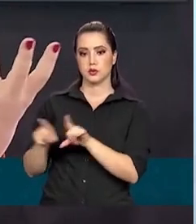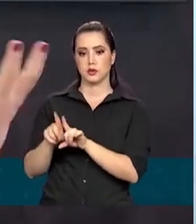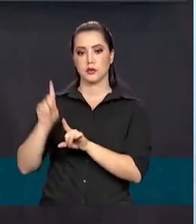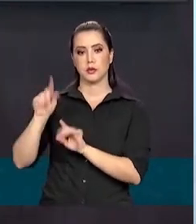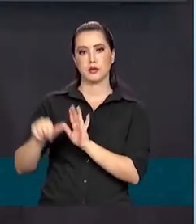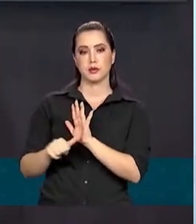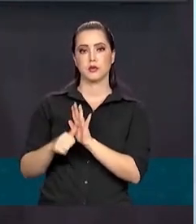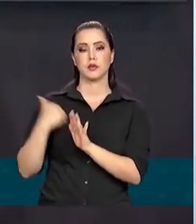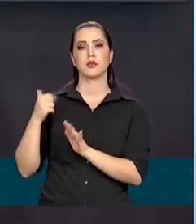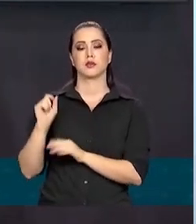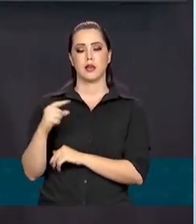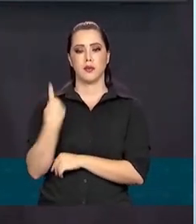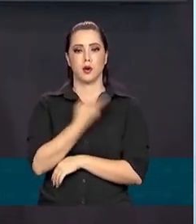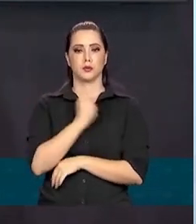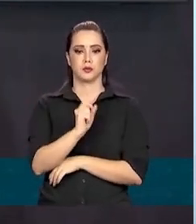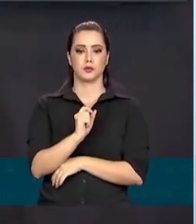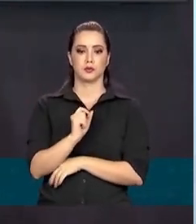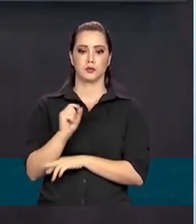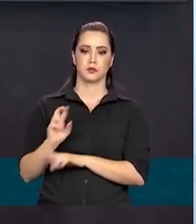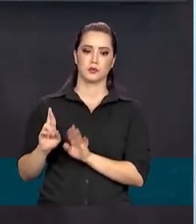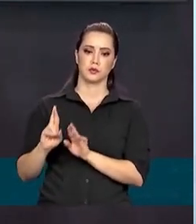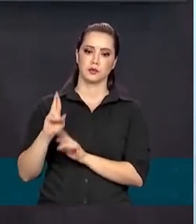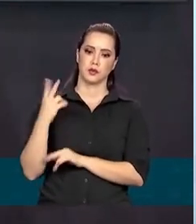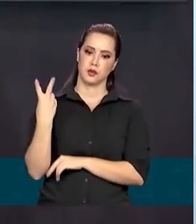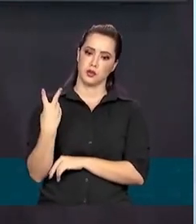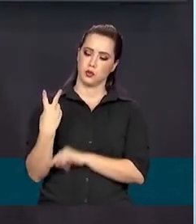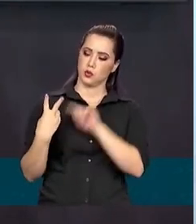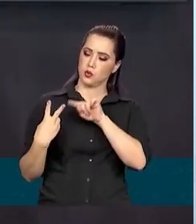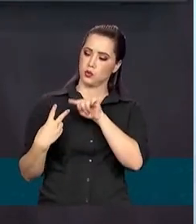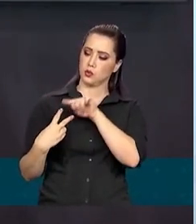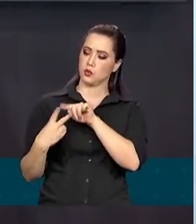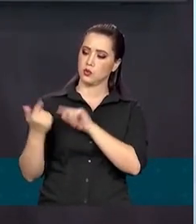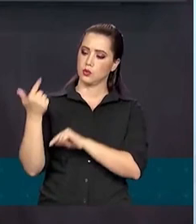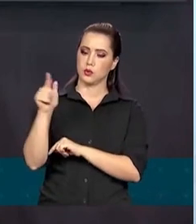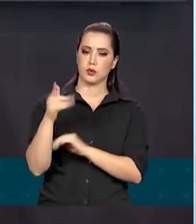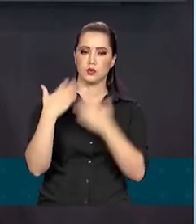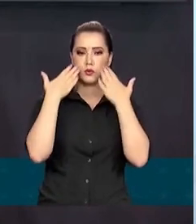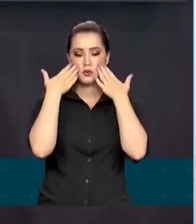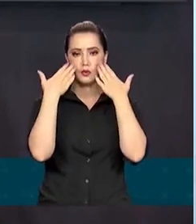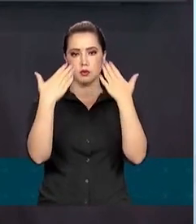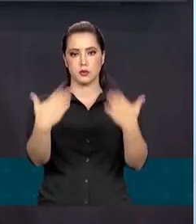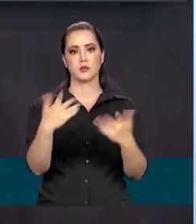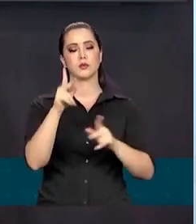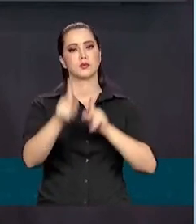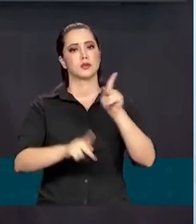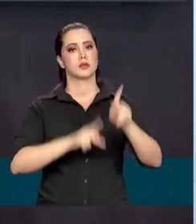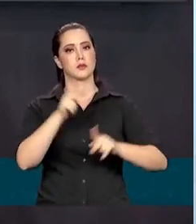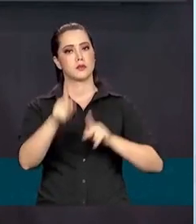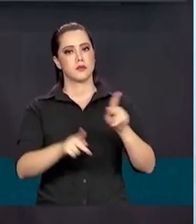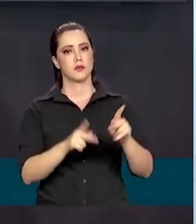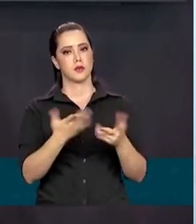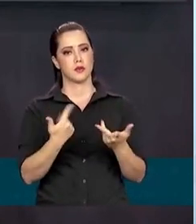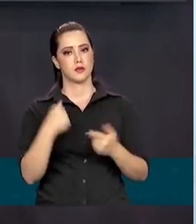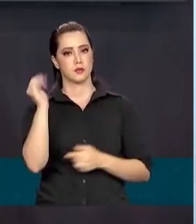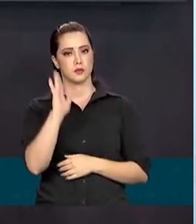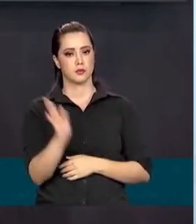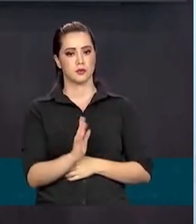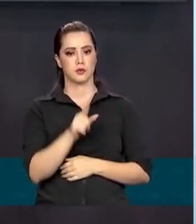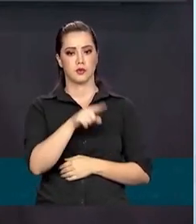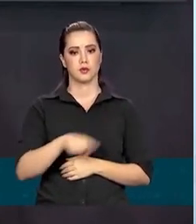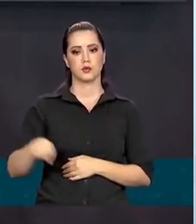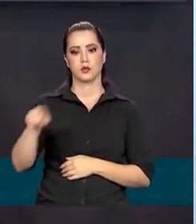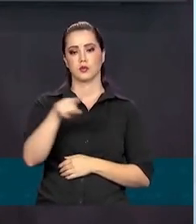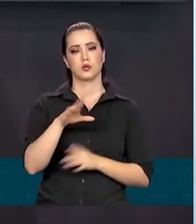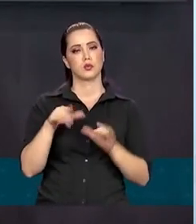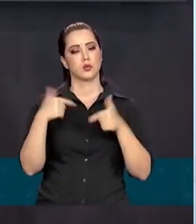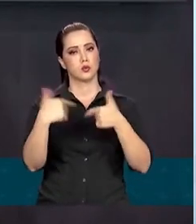primeira, vamos dizer, leva de pelo menos mais 2 que faremos da apresentação para a população brasileira, daqueles que vão estar